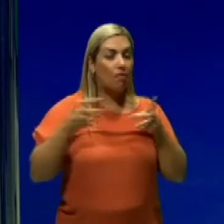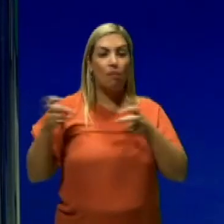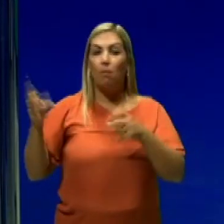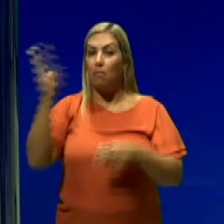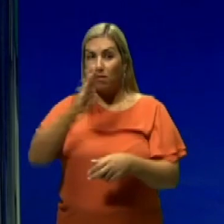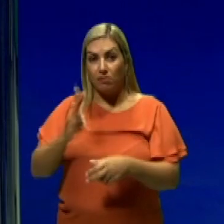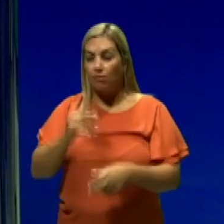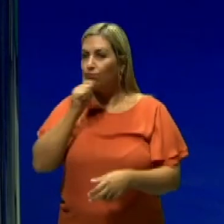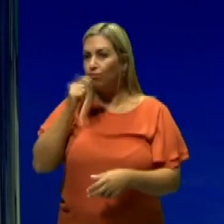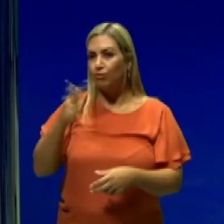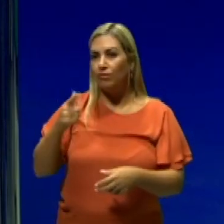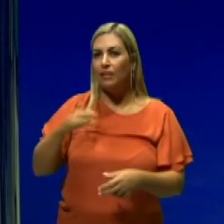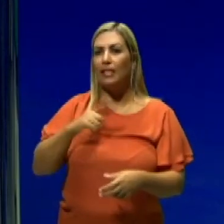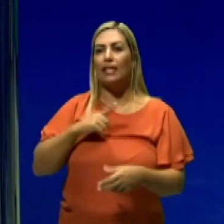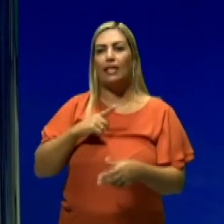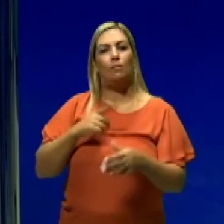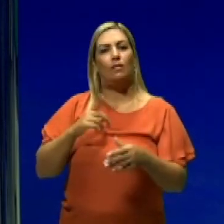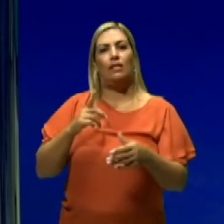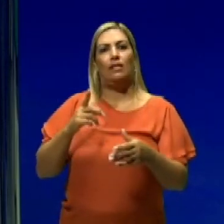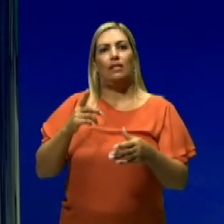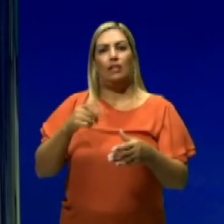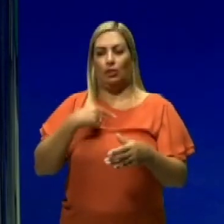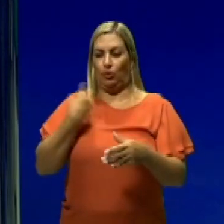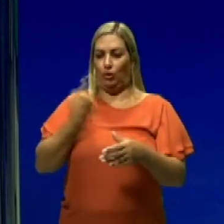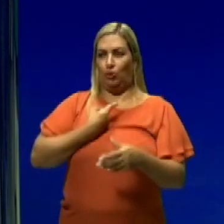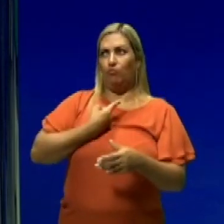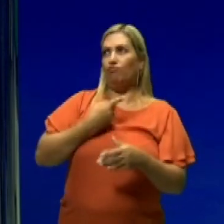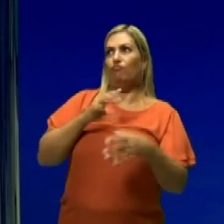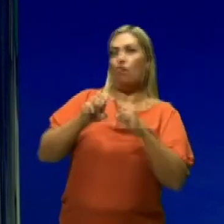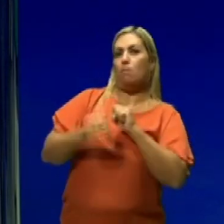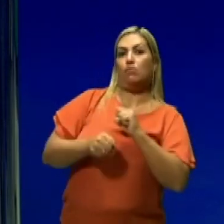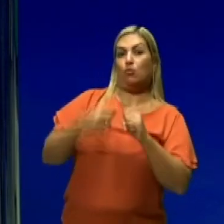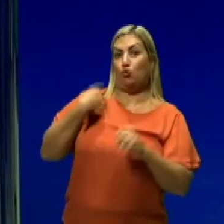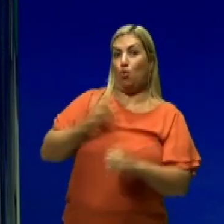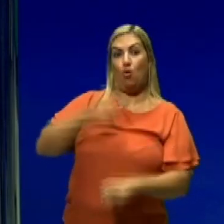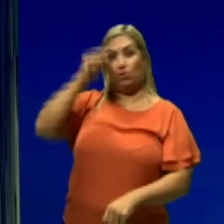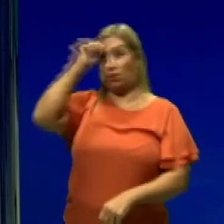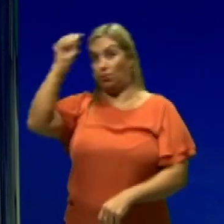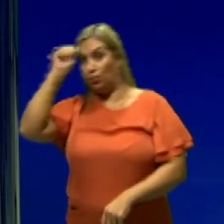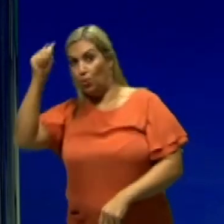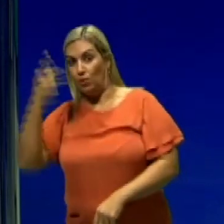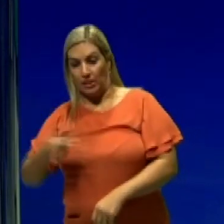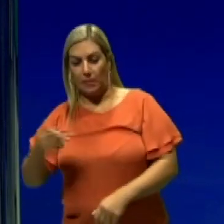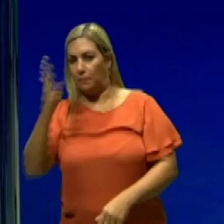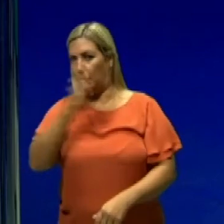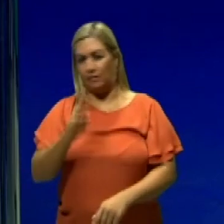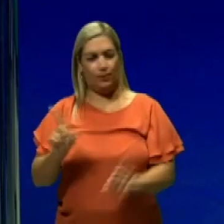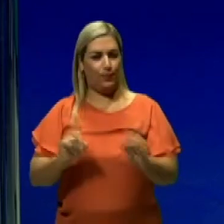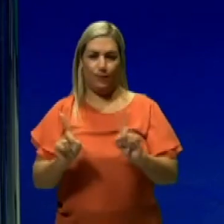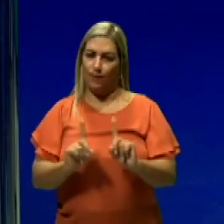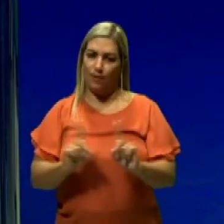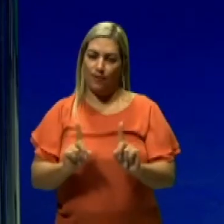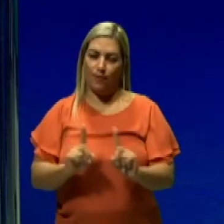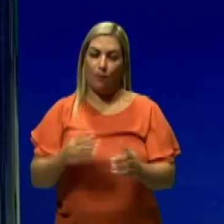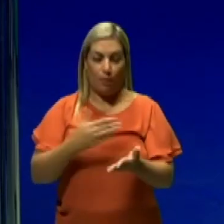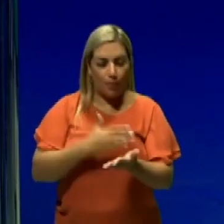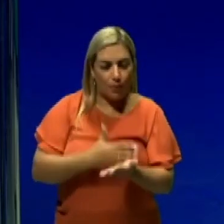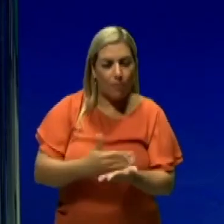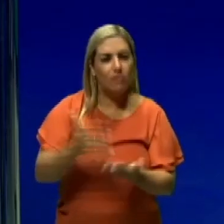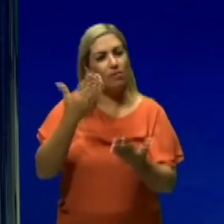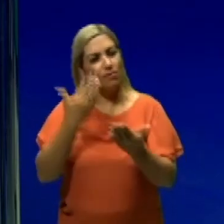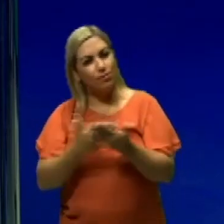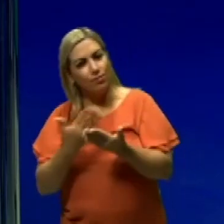assim não tem aquela formação dos nossos autores das pessoas que eram nossas próprias daqui para